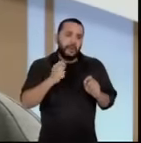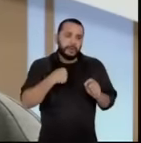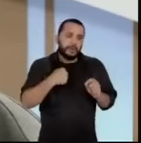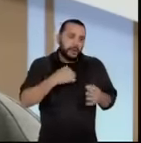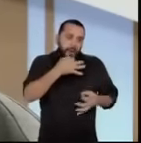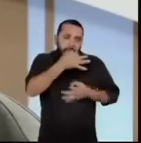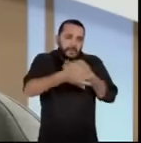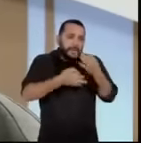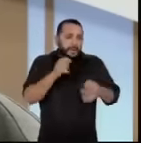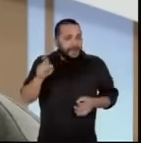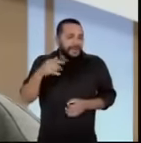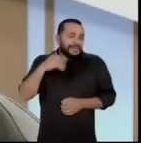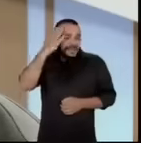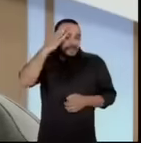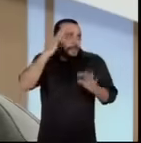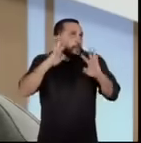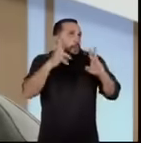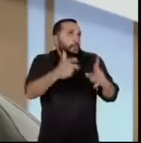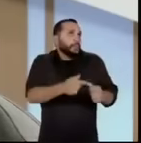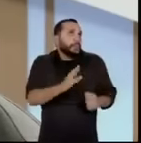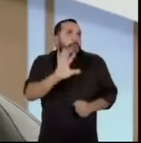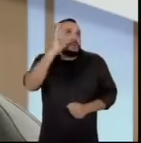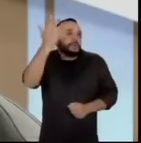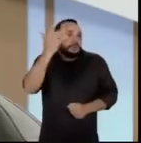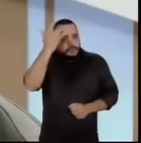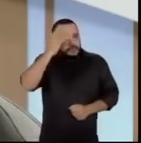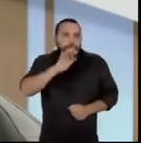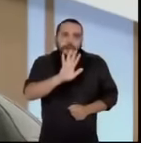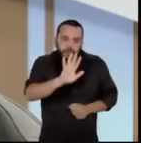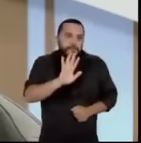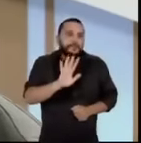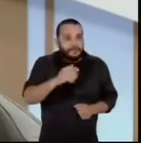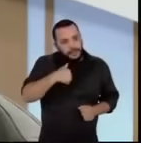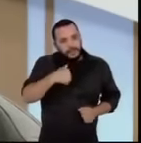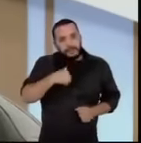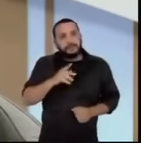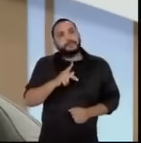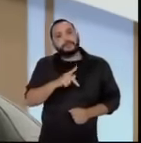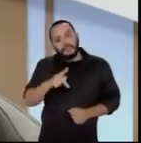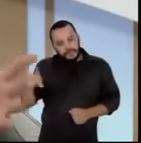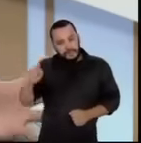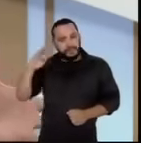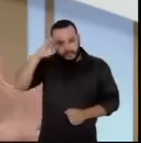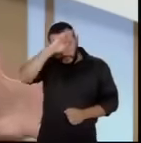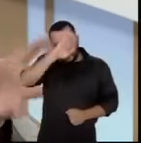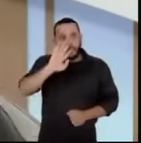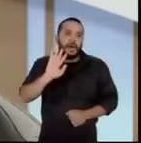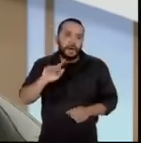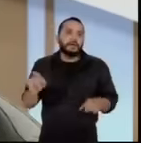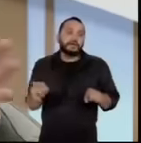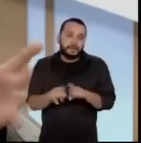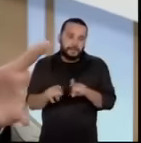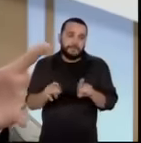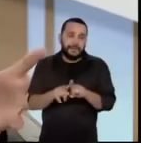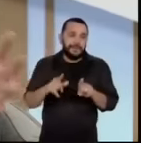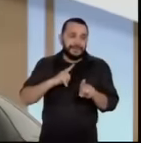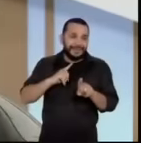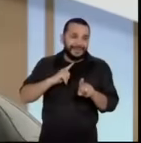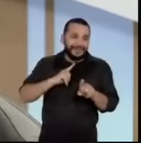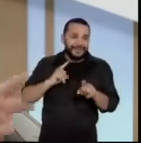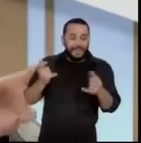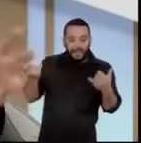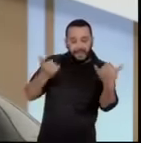tudo o que está acontecendo. Por outro lado, o presidente da República, assim como várias pessoas, vários, recebem uma enxurrada de informações,